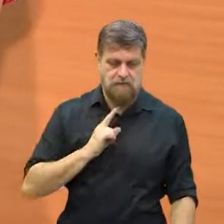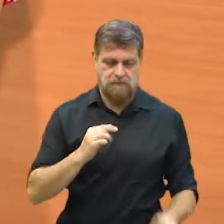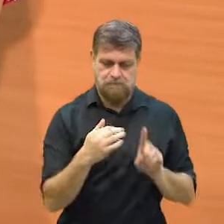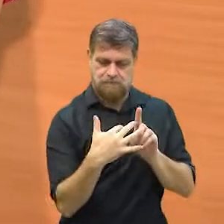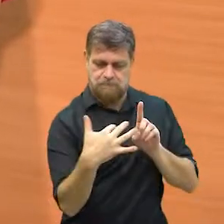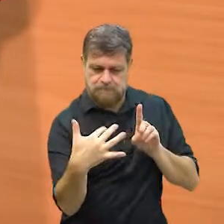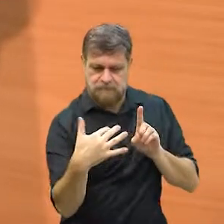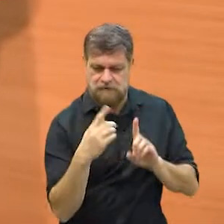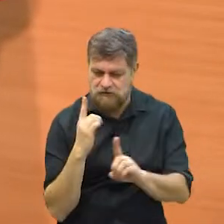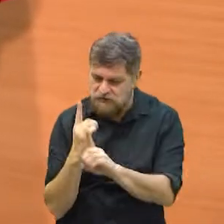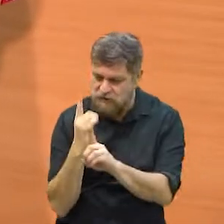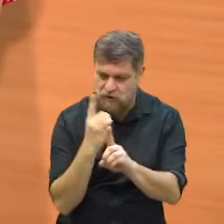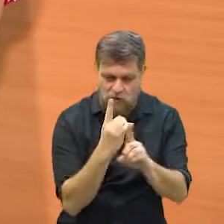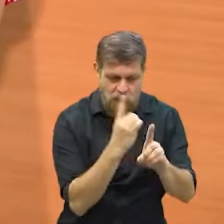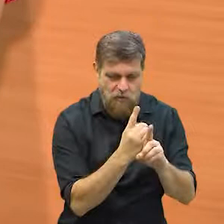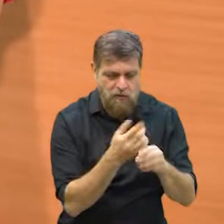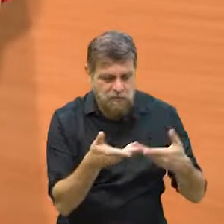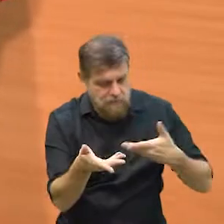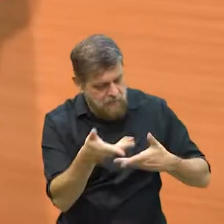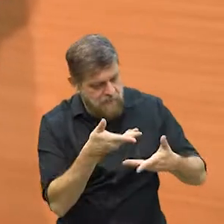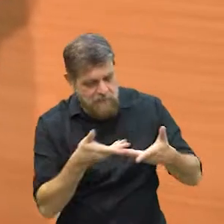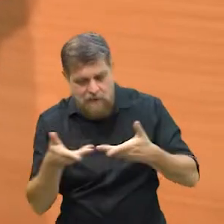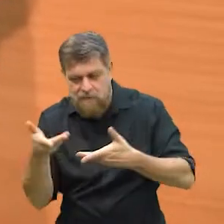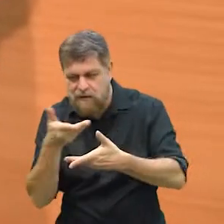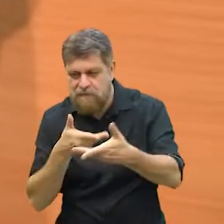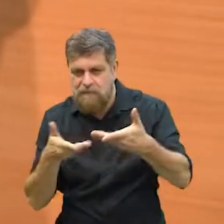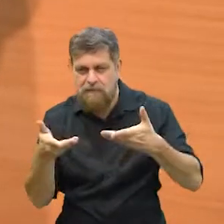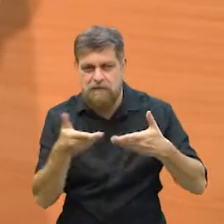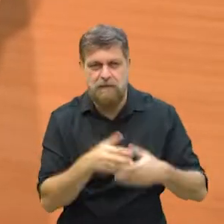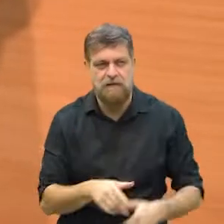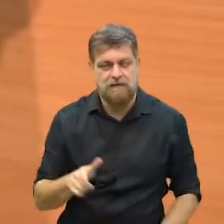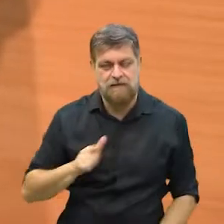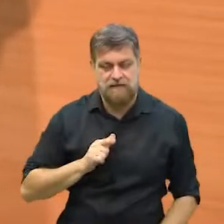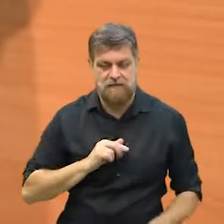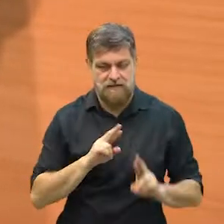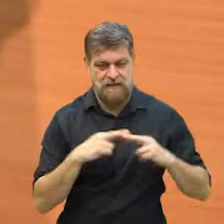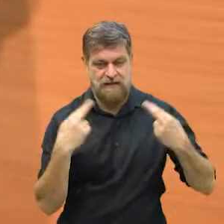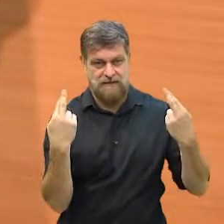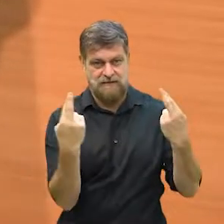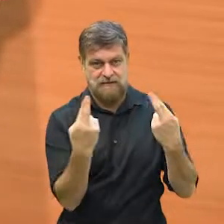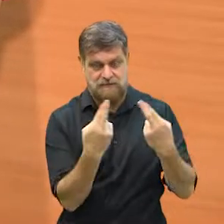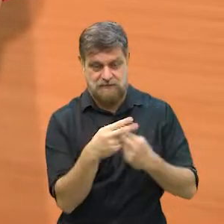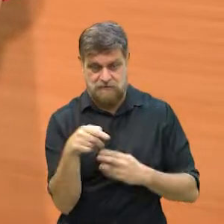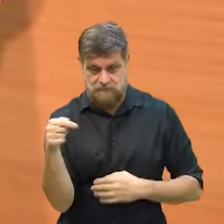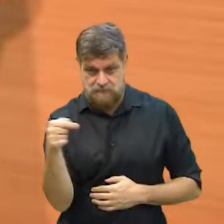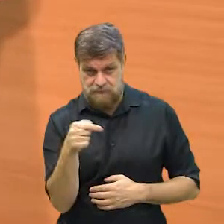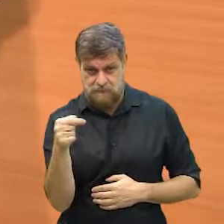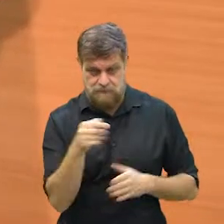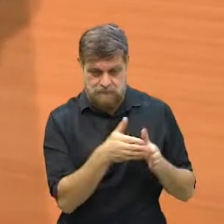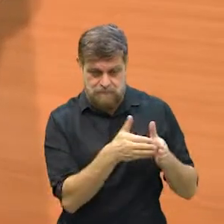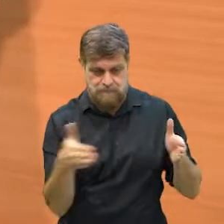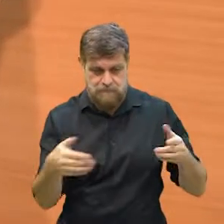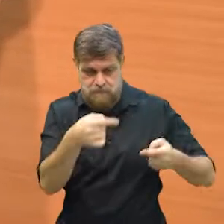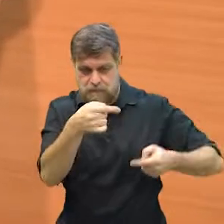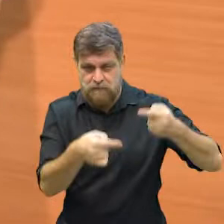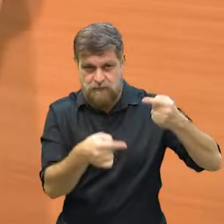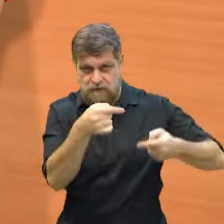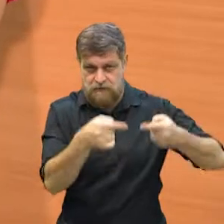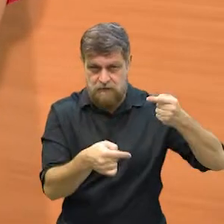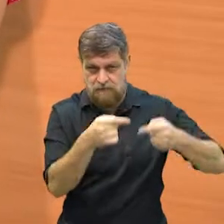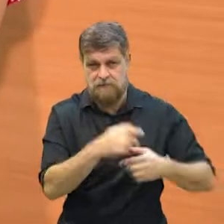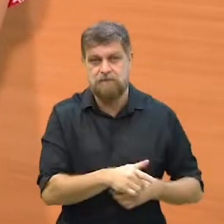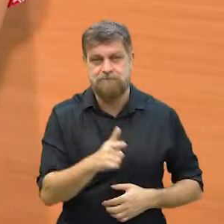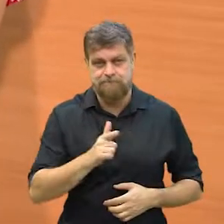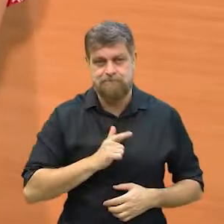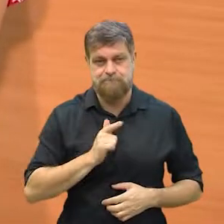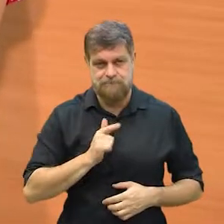presencialmente, nós conseguimos encontrar as pessoas, dialogar, e mesmo as sessões, elas acabam, acho que os debates,